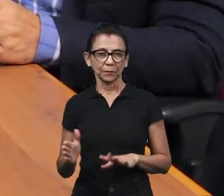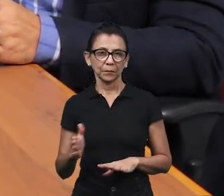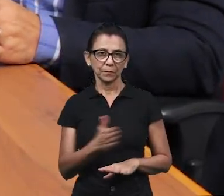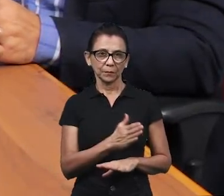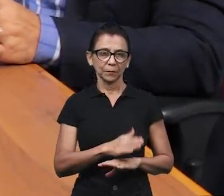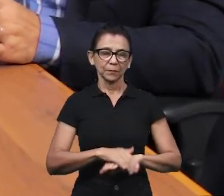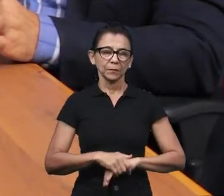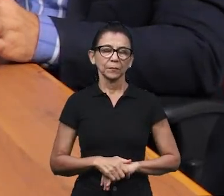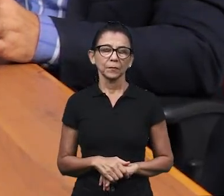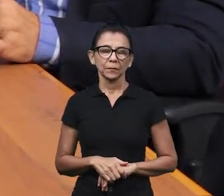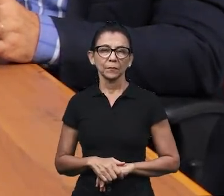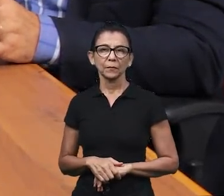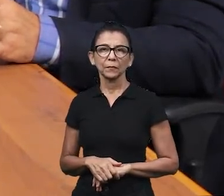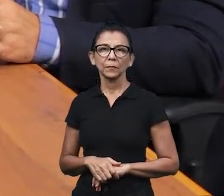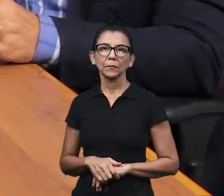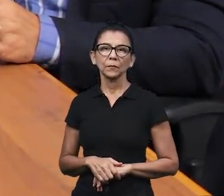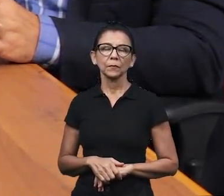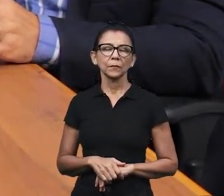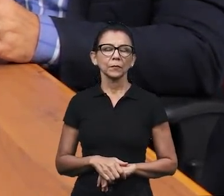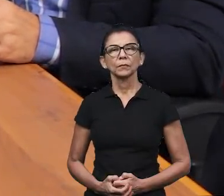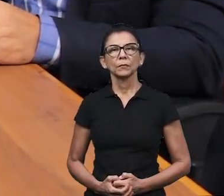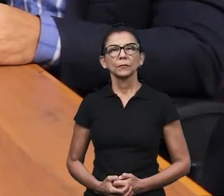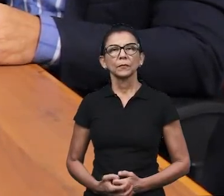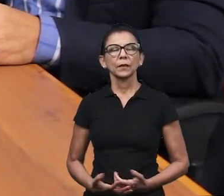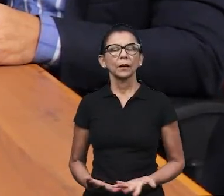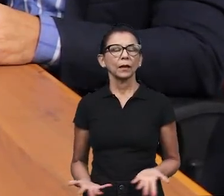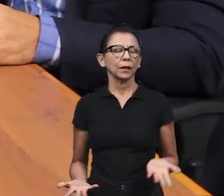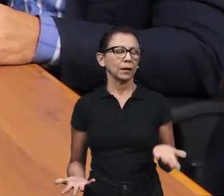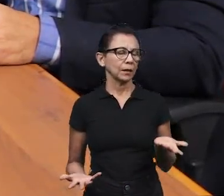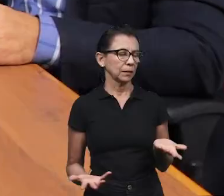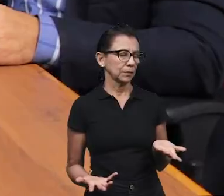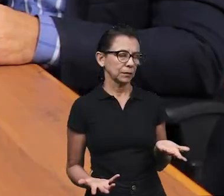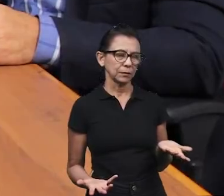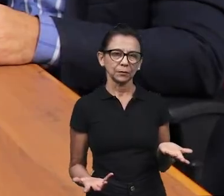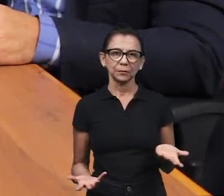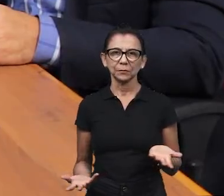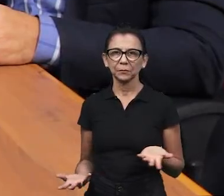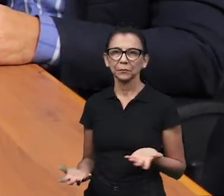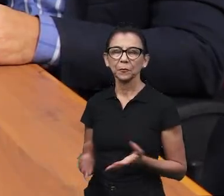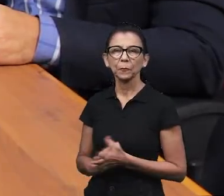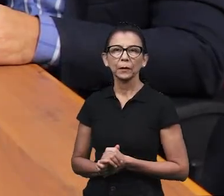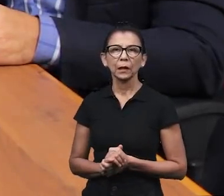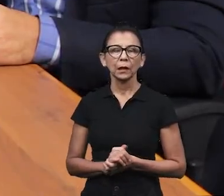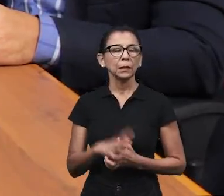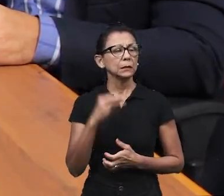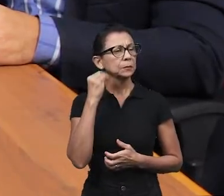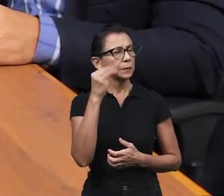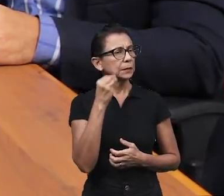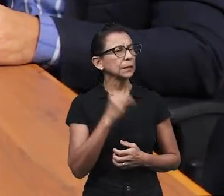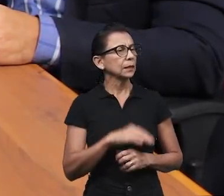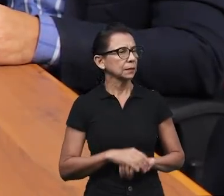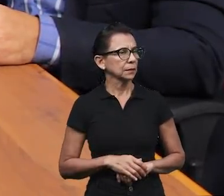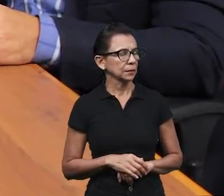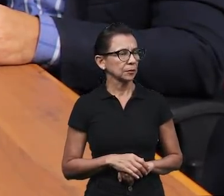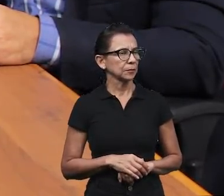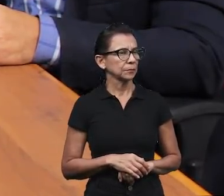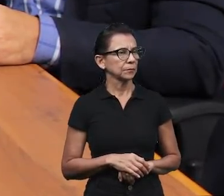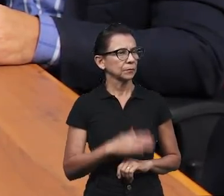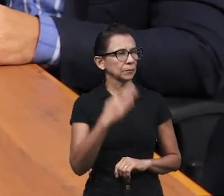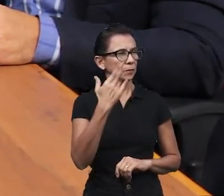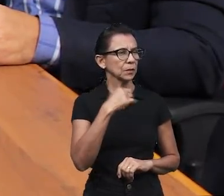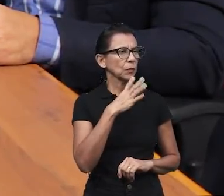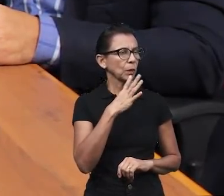Experiência vivida com voluntariado. Você tem alguma que possa nos registrar? Nós temos, né? Experiência